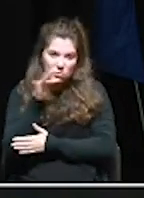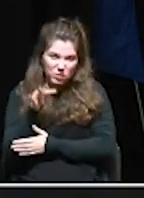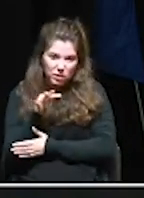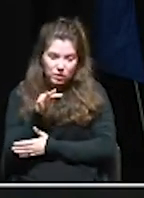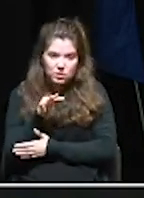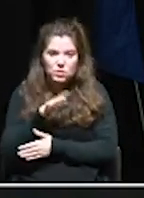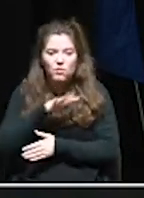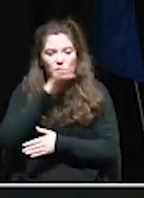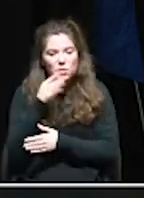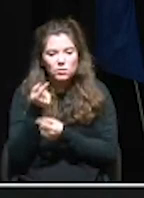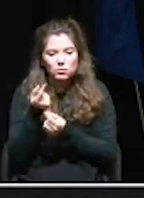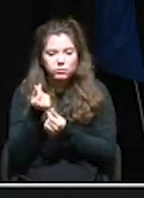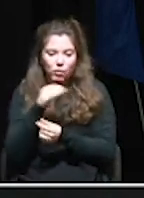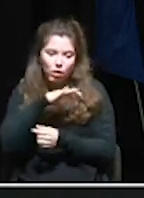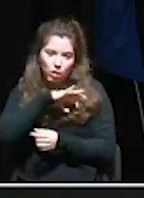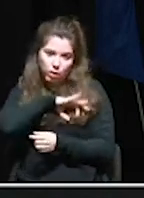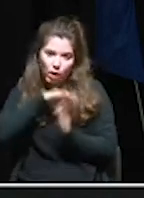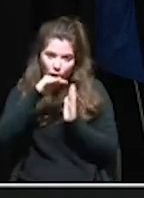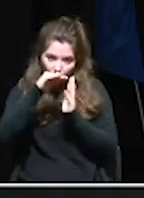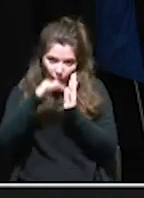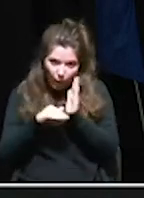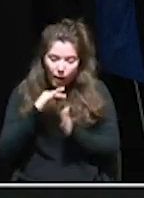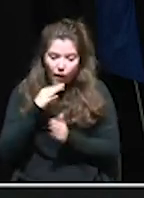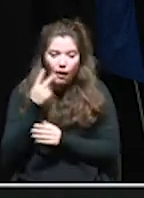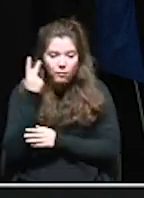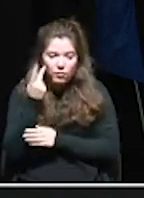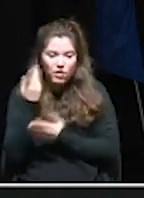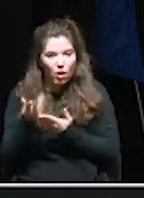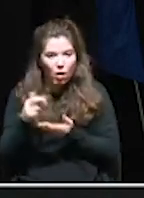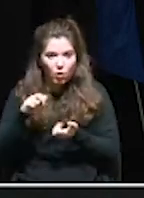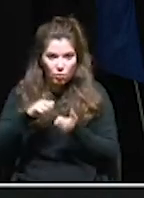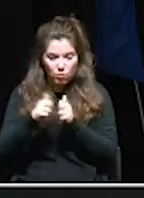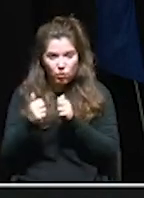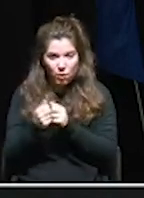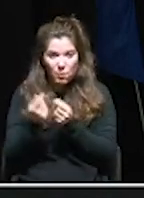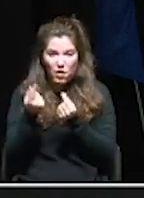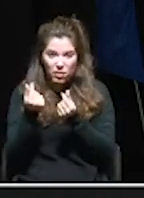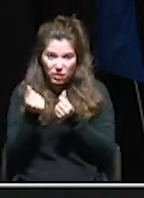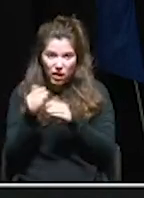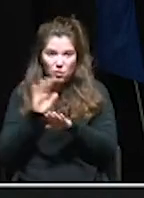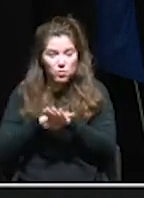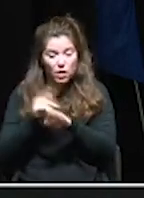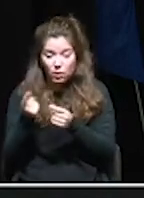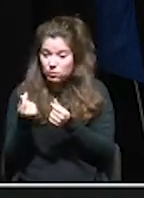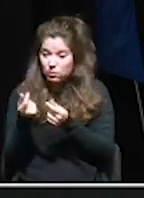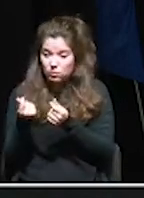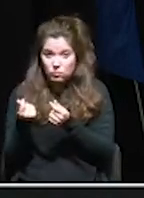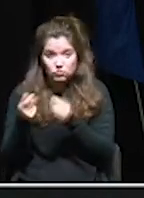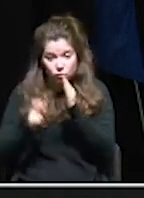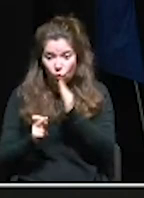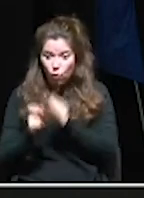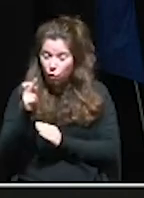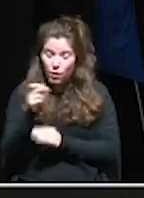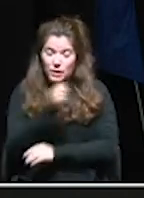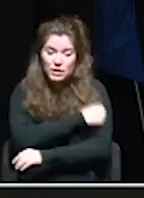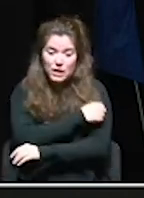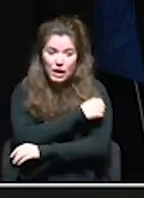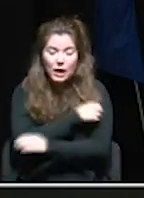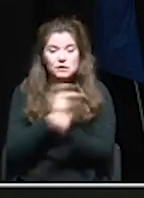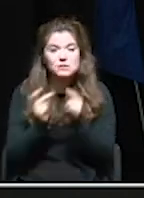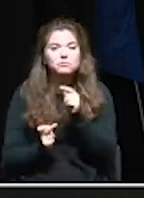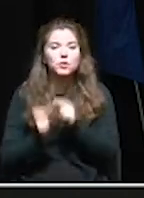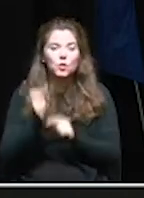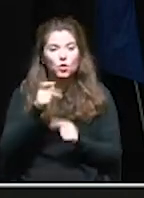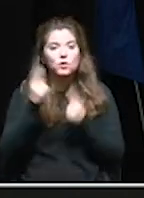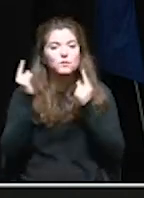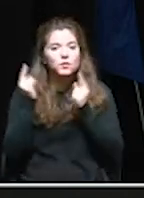as famílias com menos rendimentos, vivem um drama financeiro com o aumento do custo das suas compras e da sua habitação, nós devíamos estar a